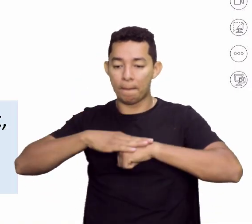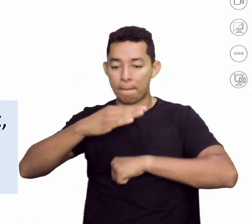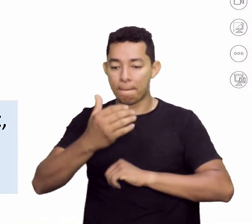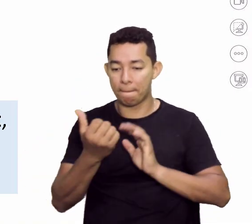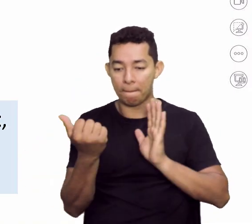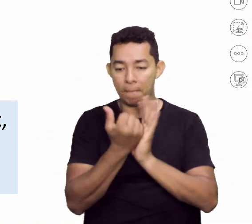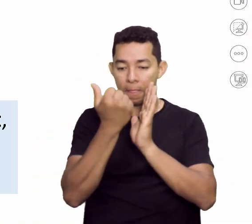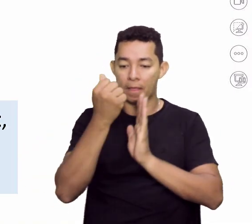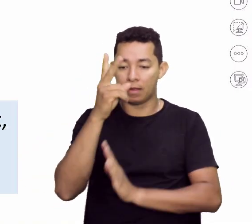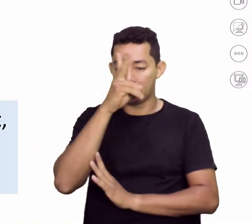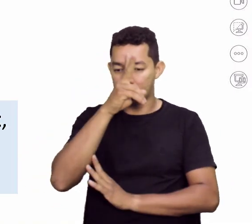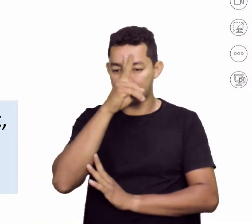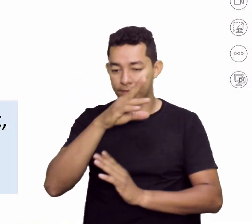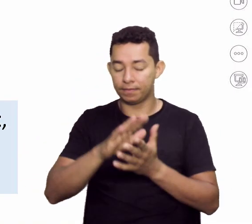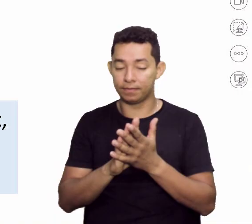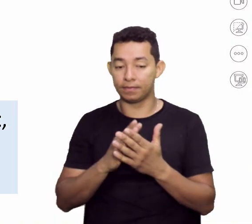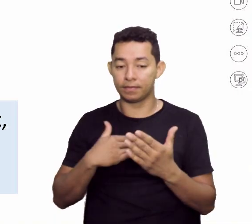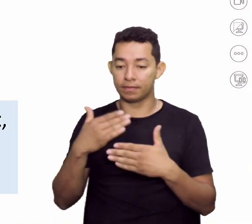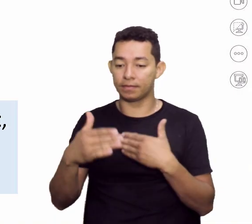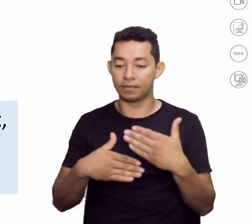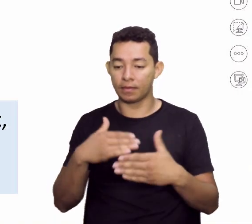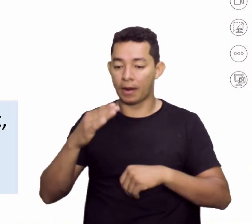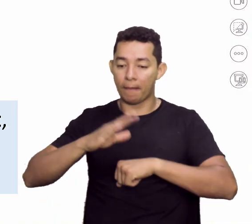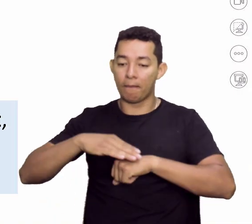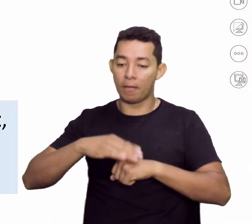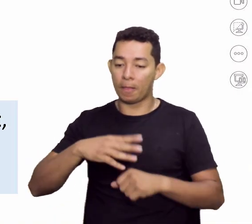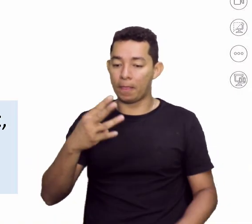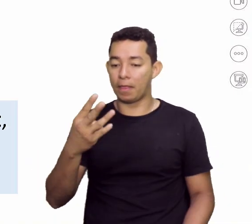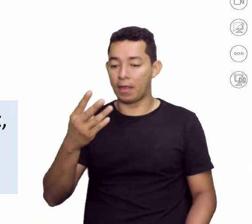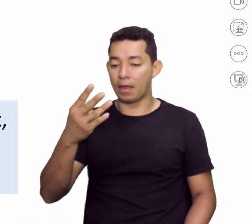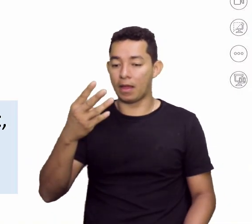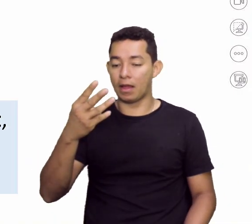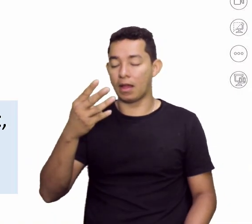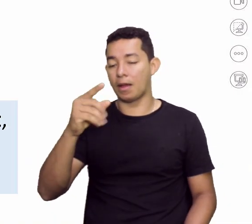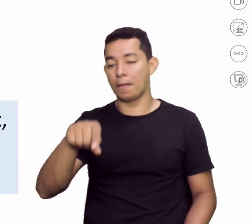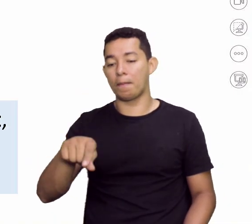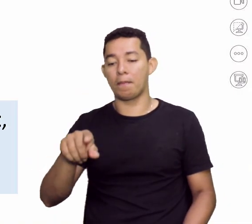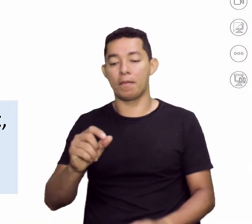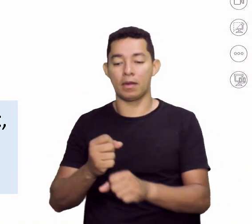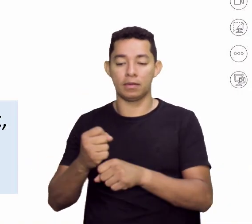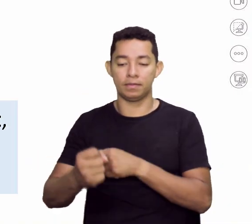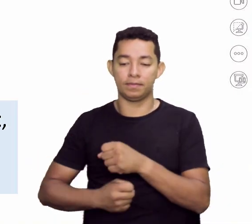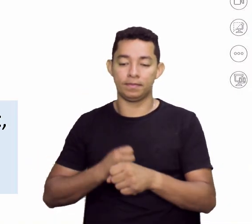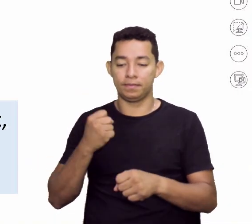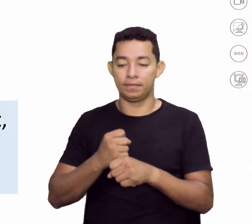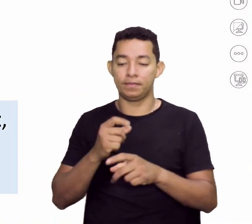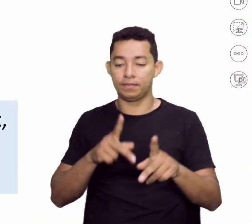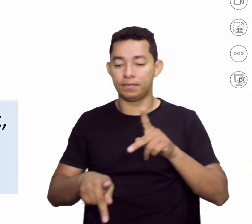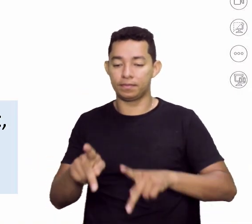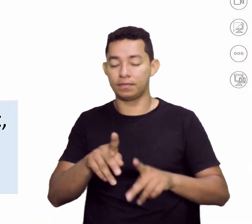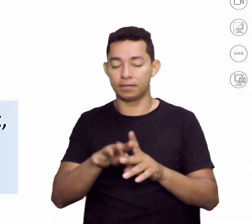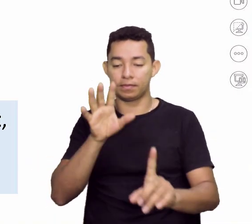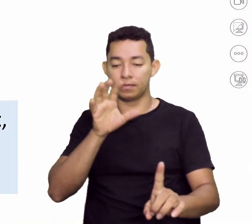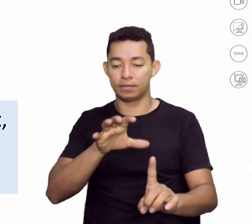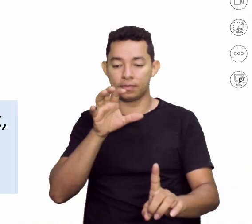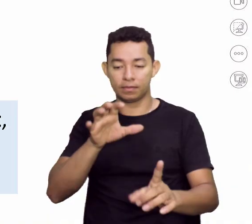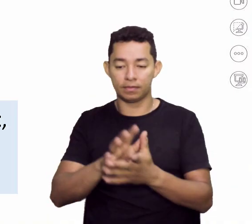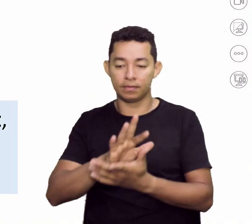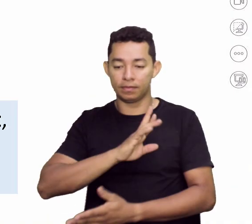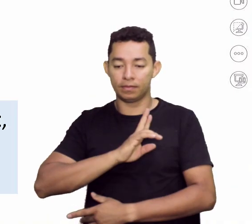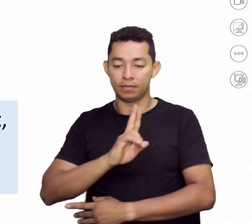Desenvolvida ao longo de mais de 3.000 anos de civilização, influenciada pela